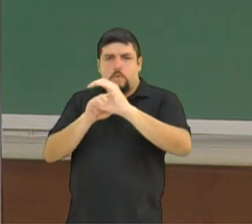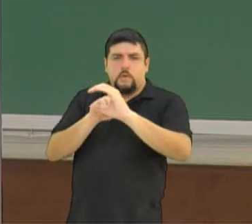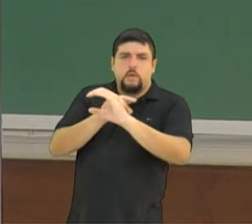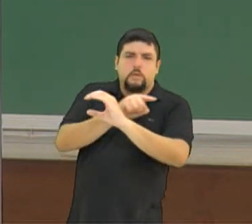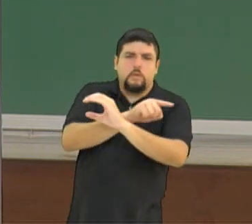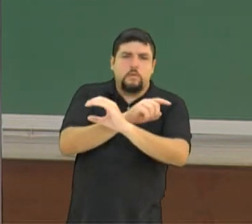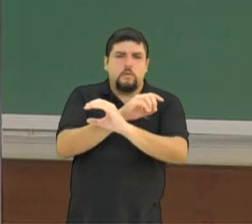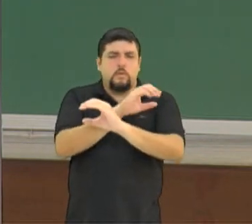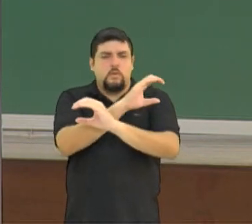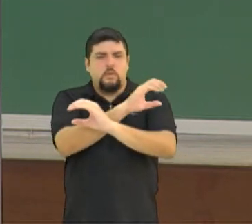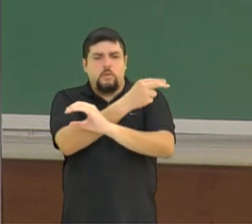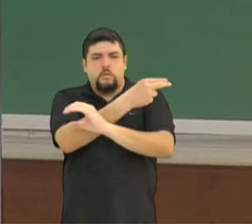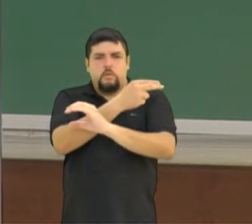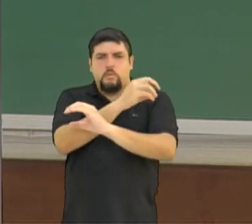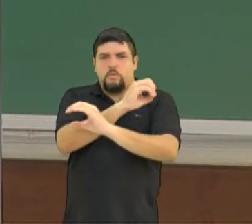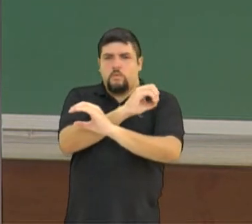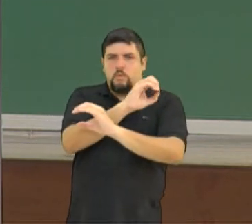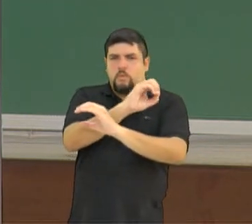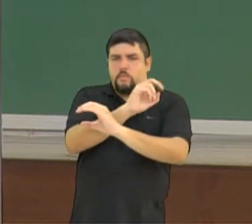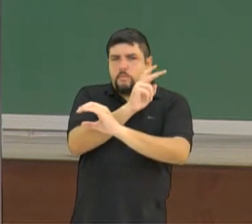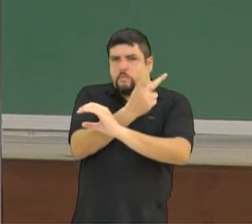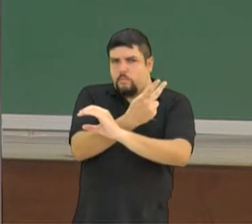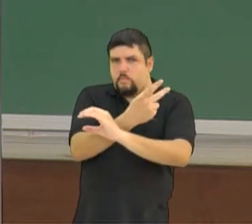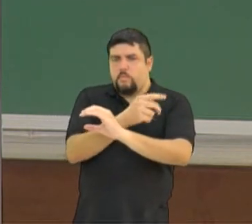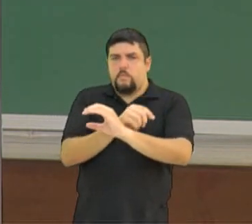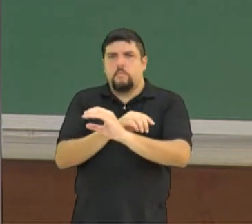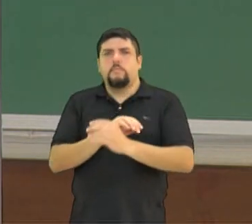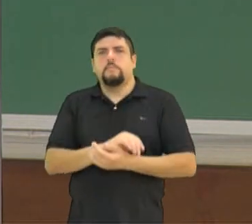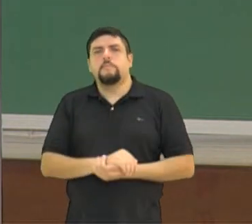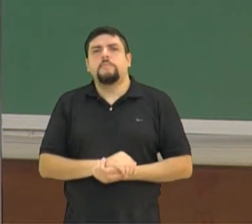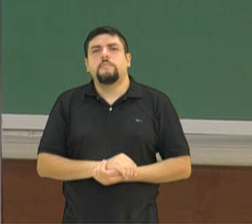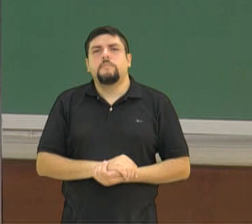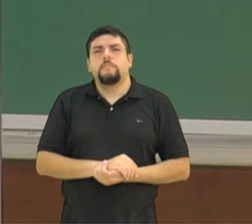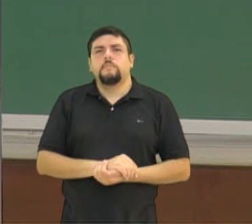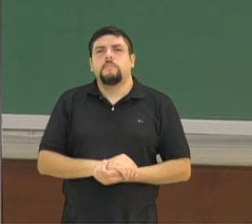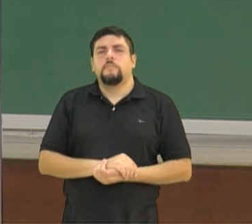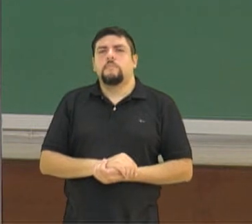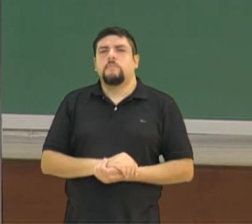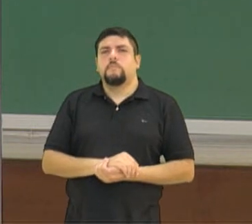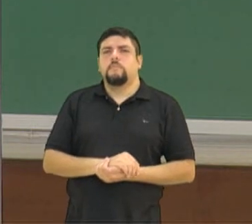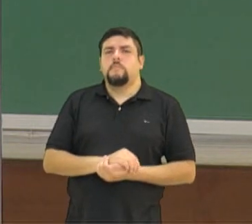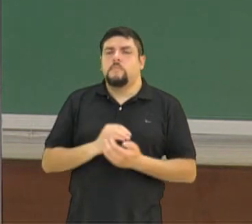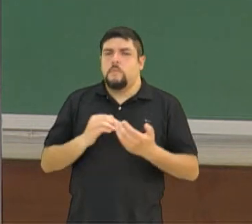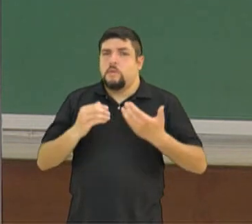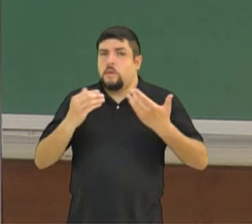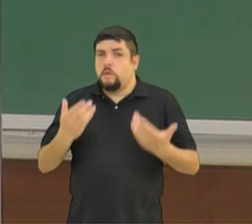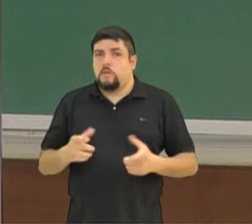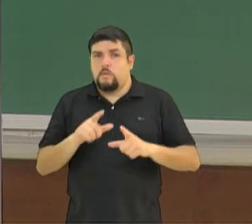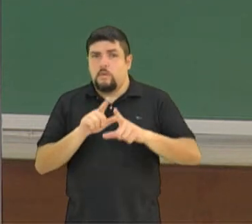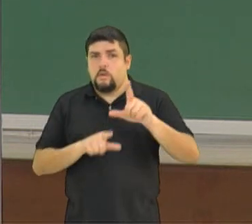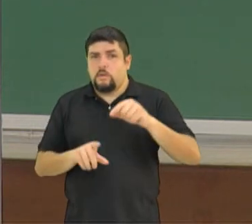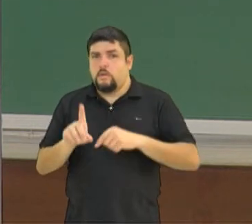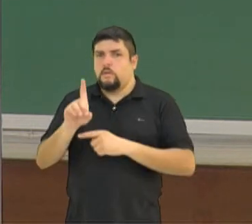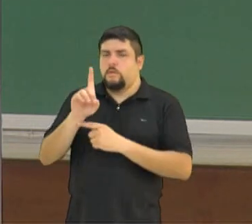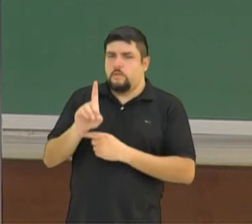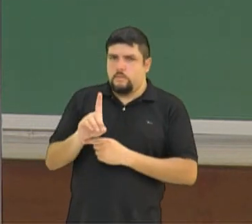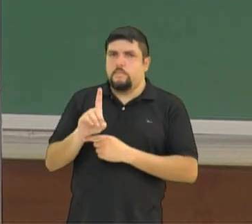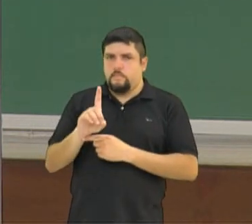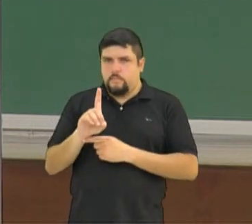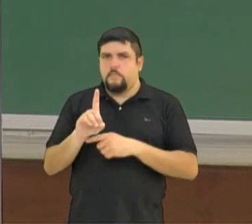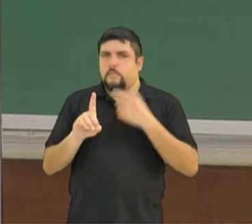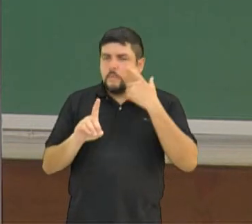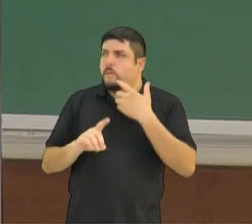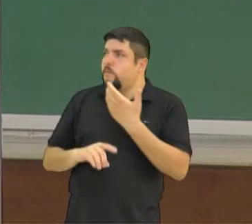carboxila, né, o meu C dupla OH para o lado direito, tá? Então, nessa letra D, esse carboninho